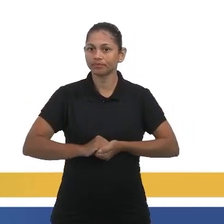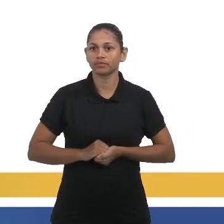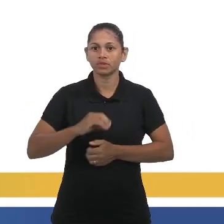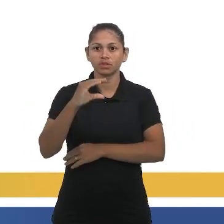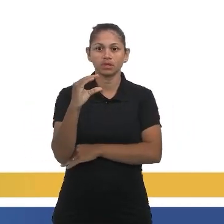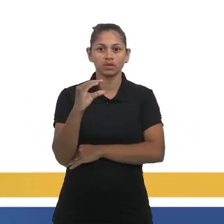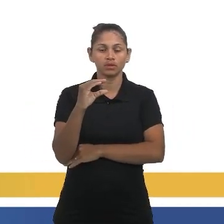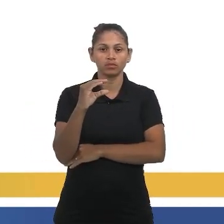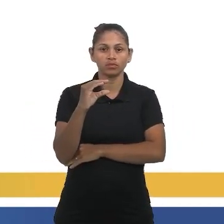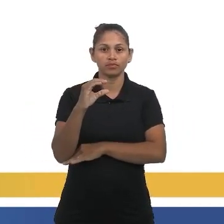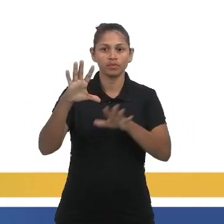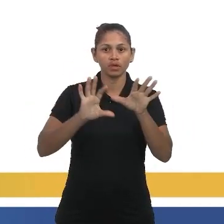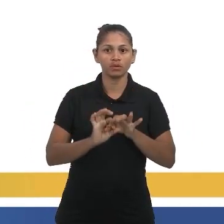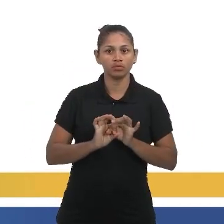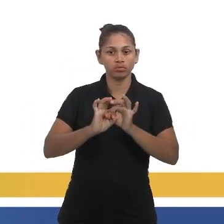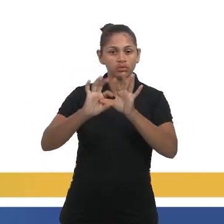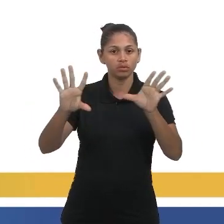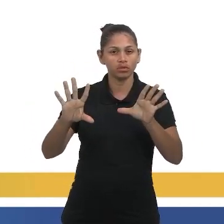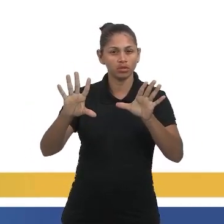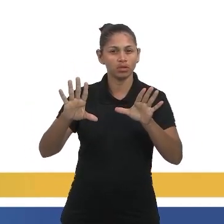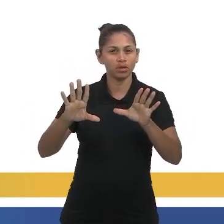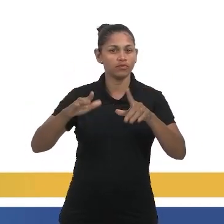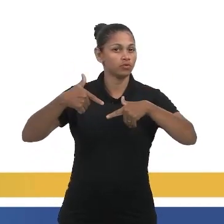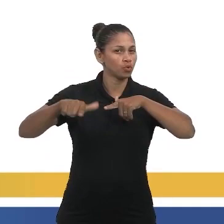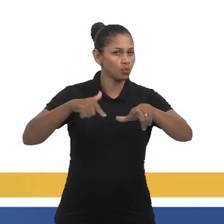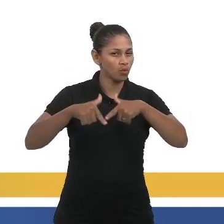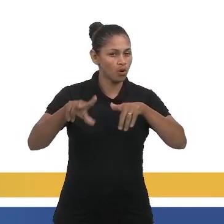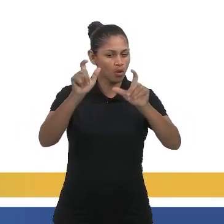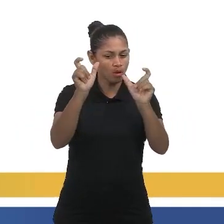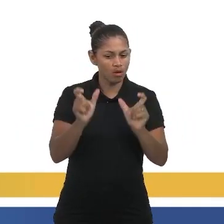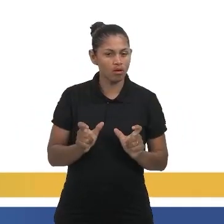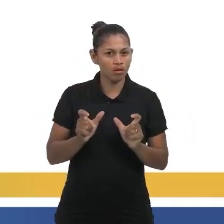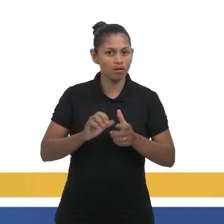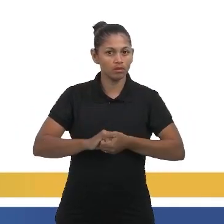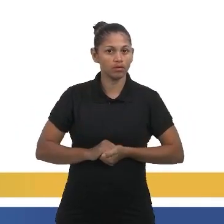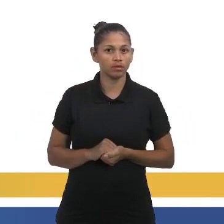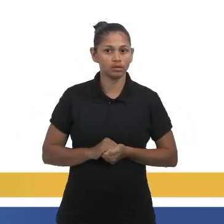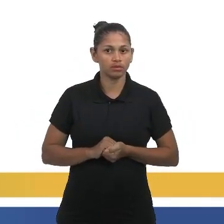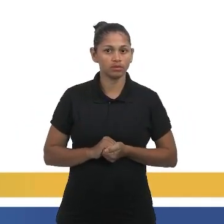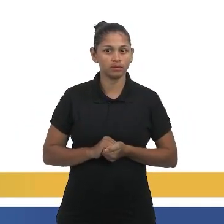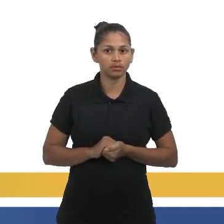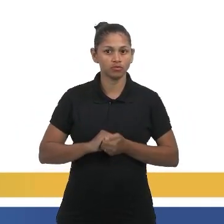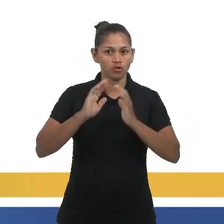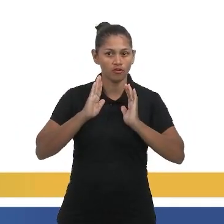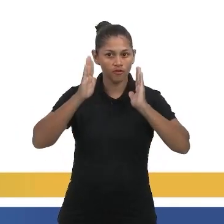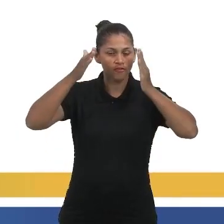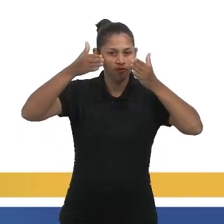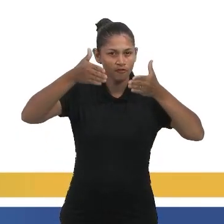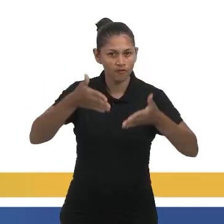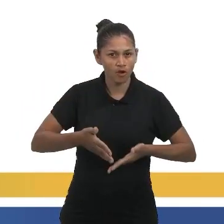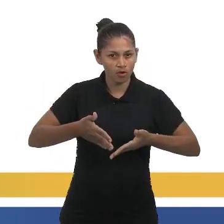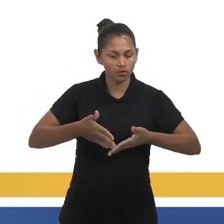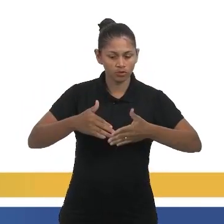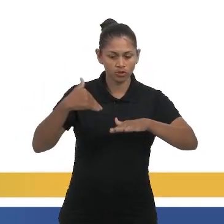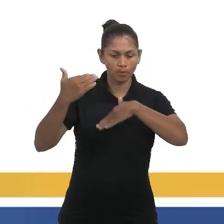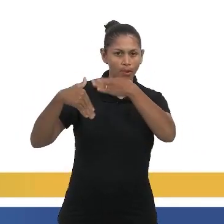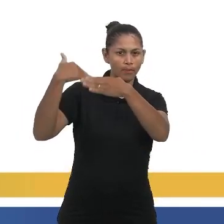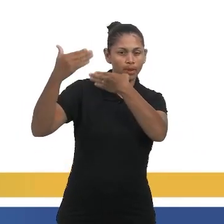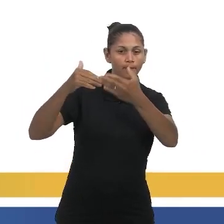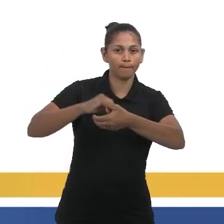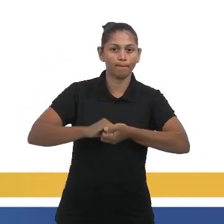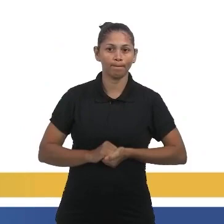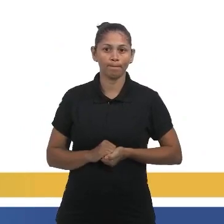C, autonomia do empregado. Letra D, concentração da produção. E letra